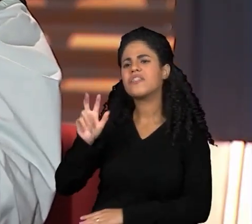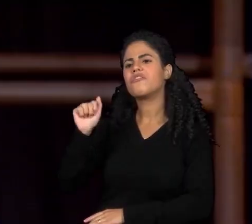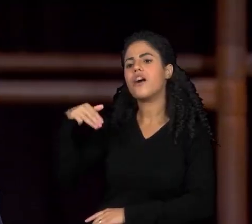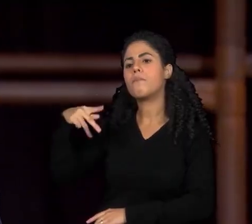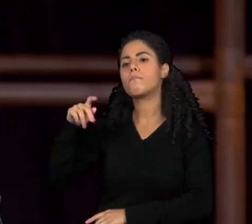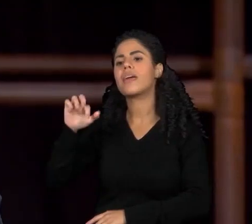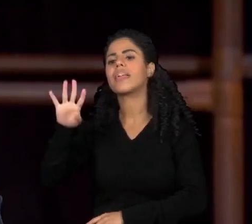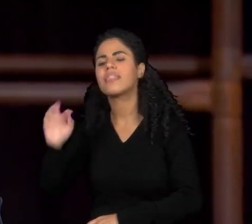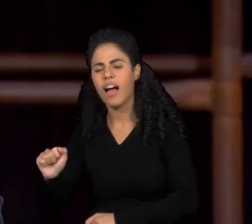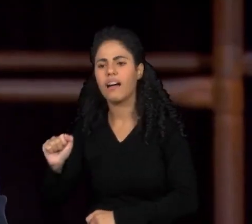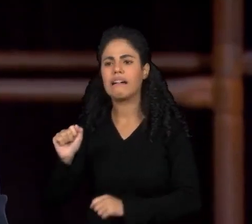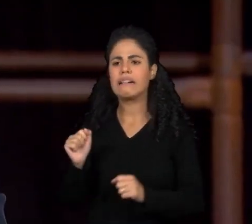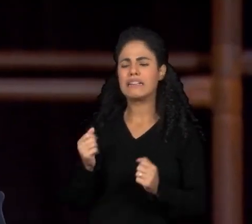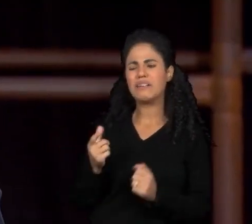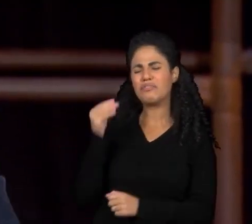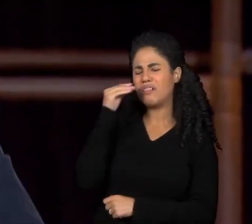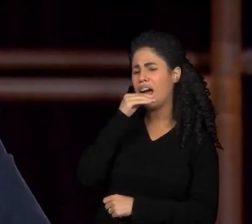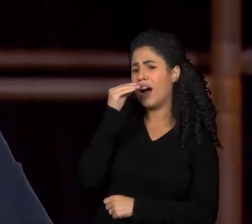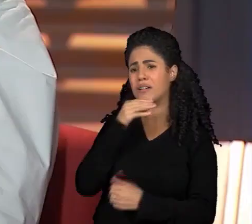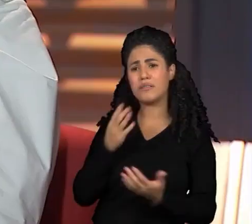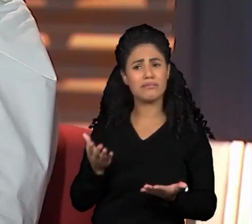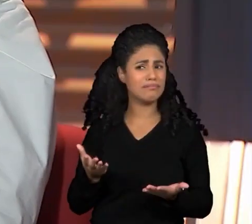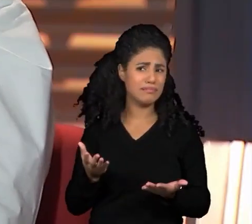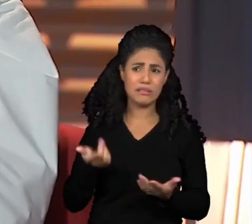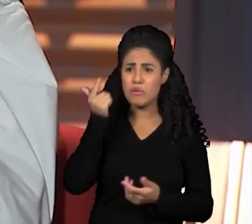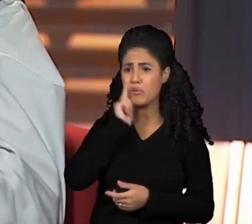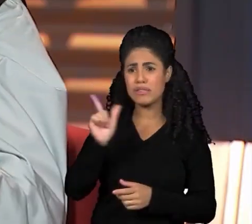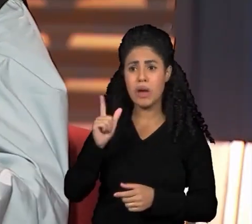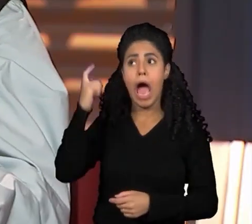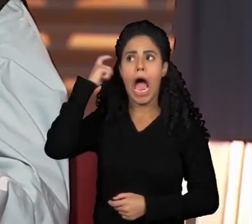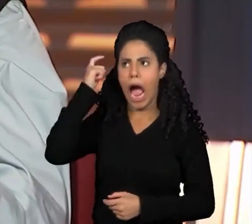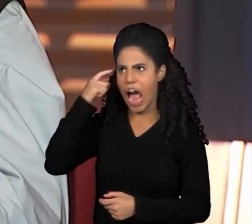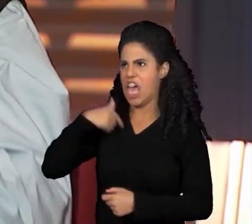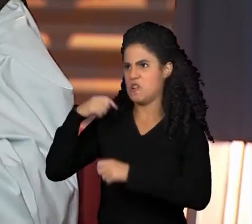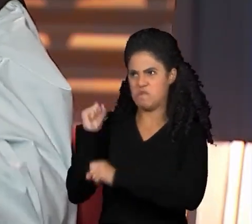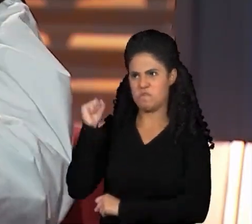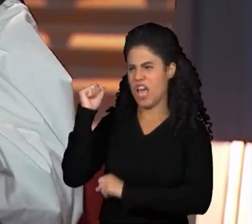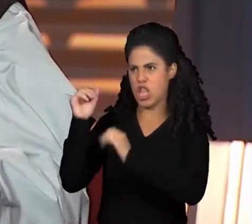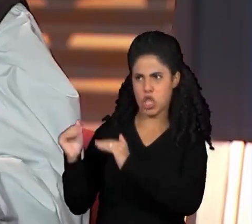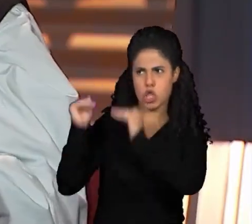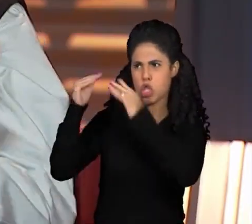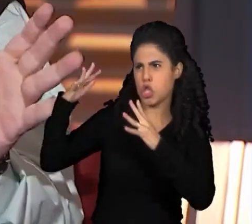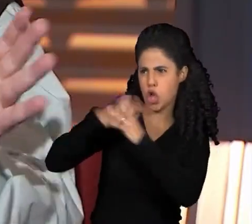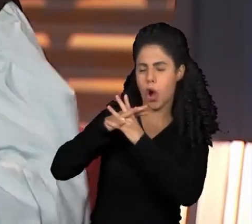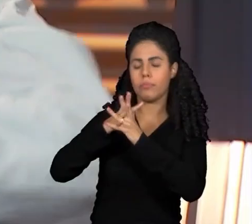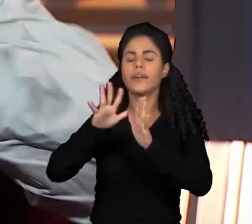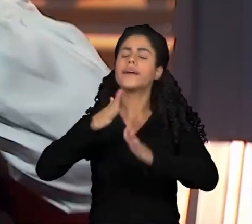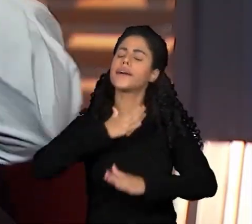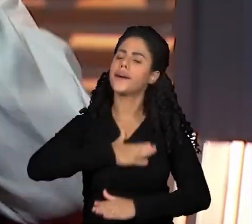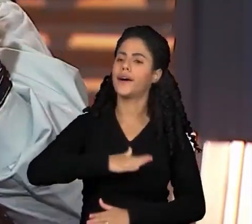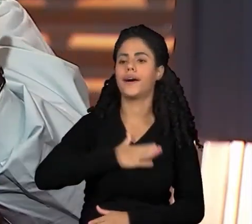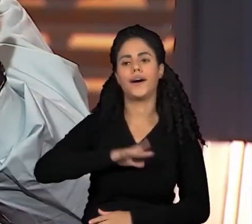vampeta com todo respeito a Vampeta também era um bom jogador se chama da cabeça dele ele era um craque eu falei meu filho vamos comprar e Romário tava muito